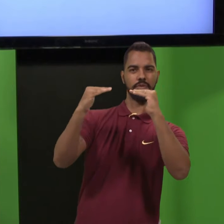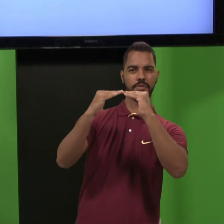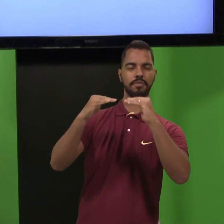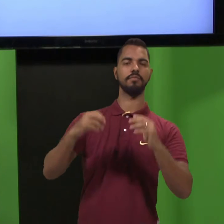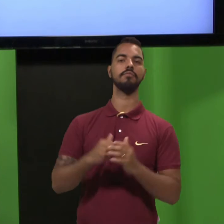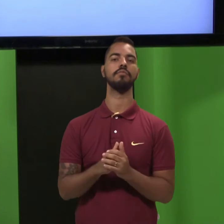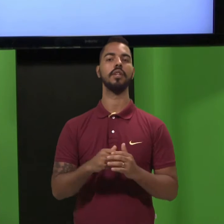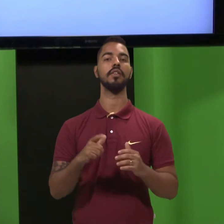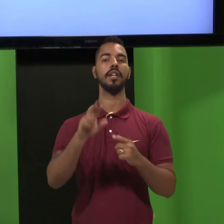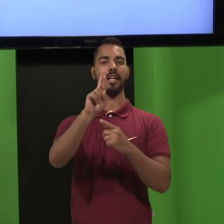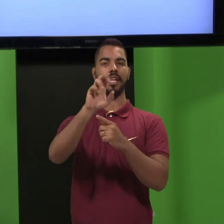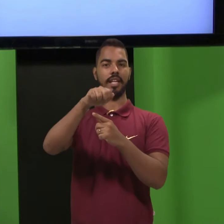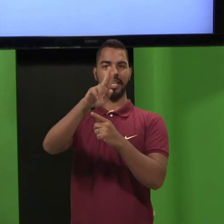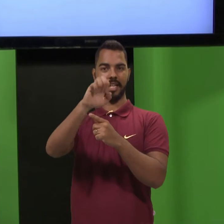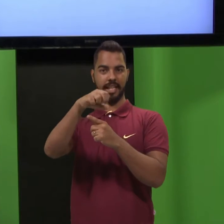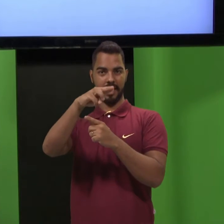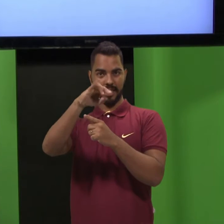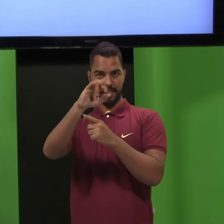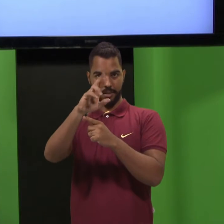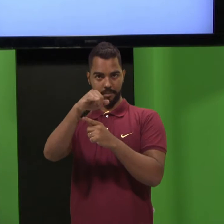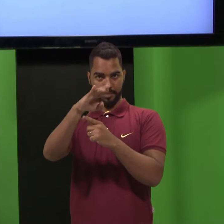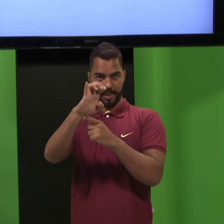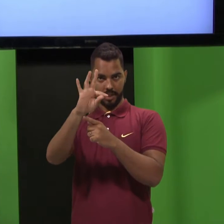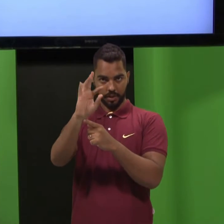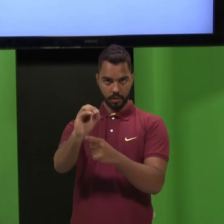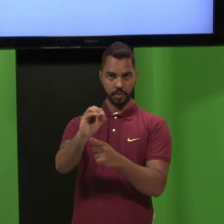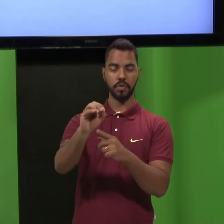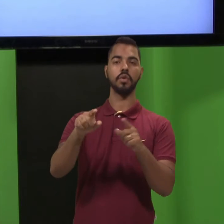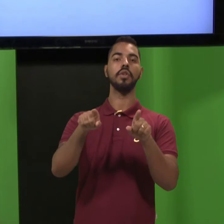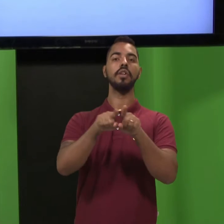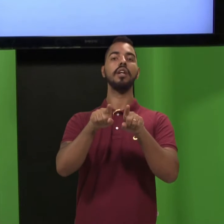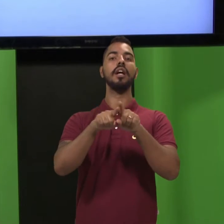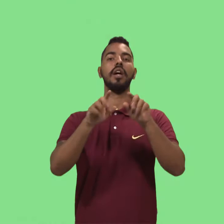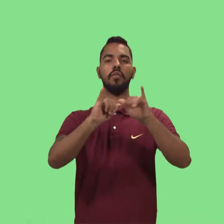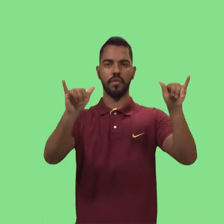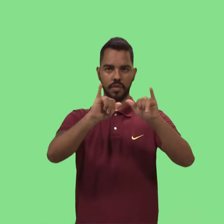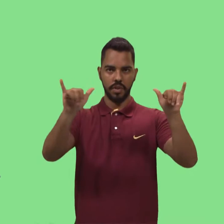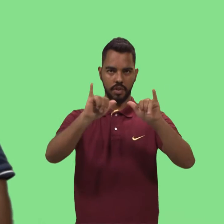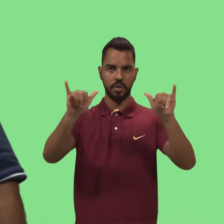e comunicado, circular, ofício e memorando.